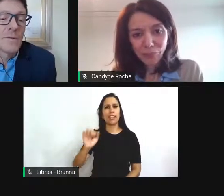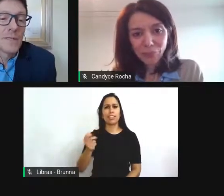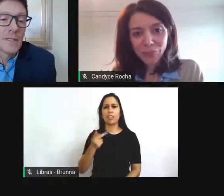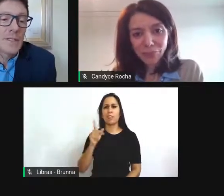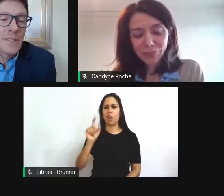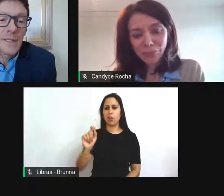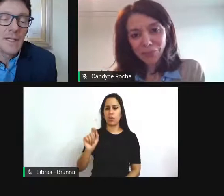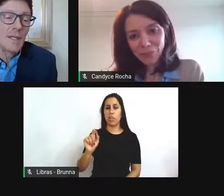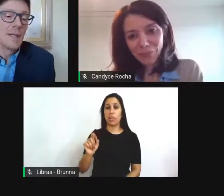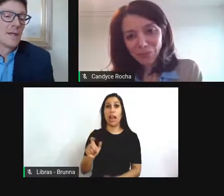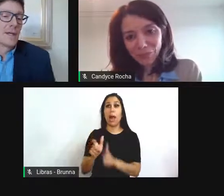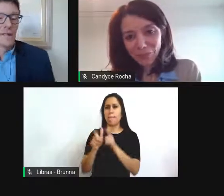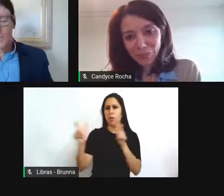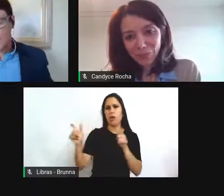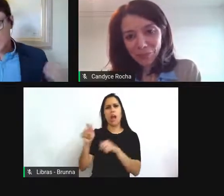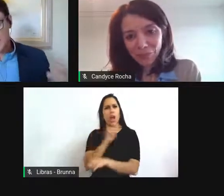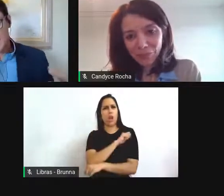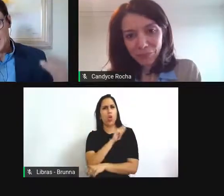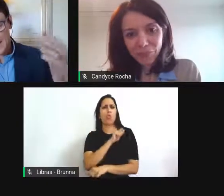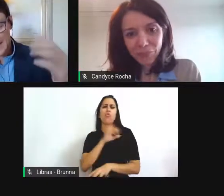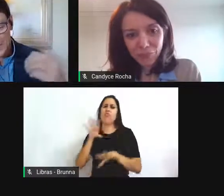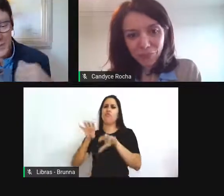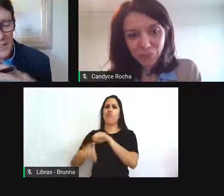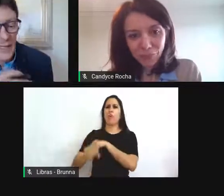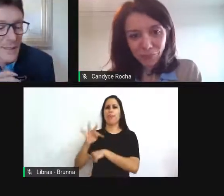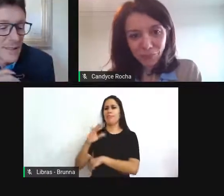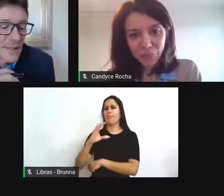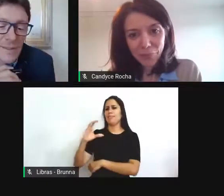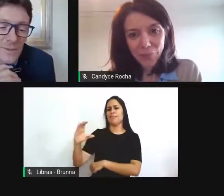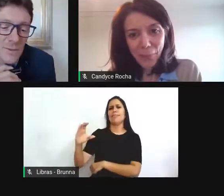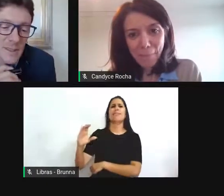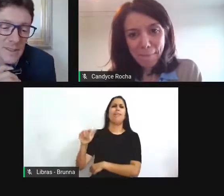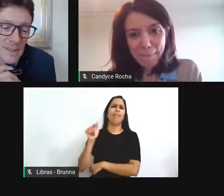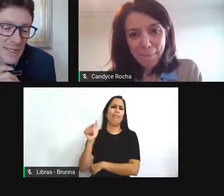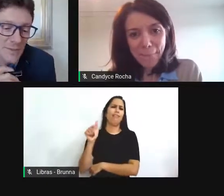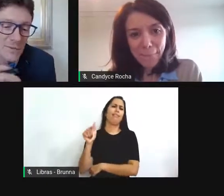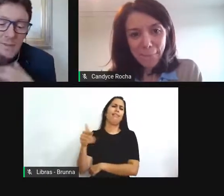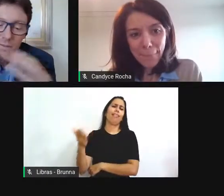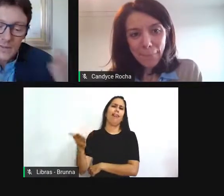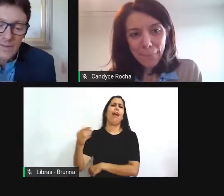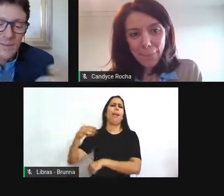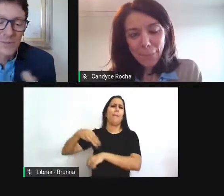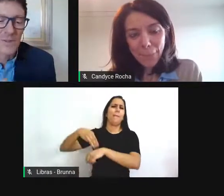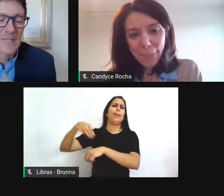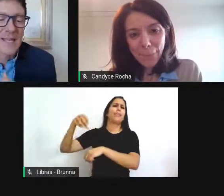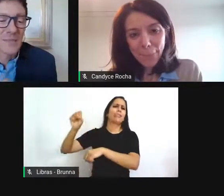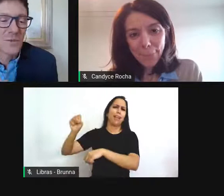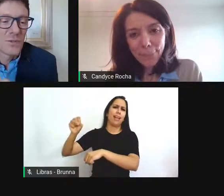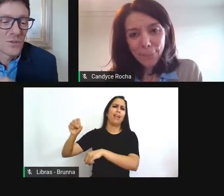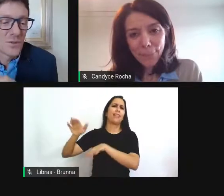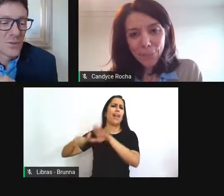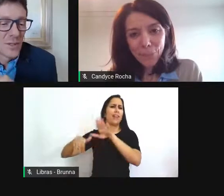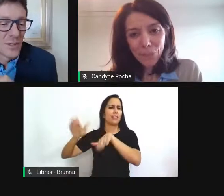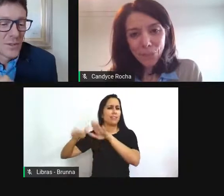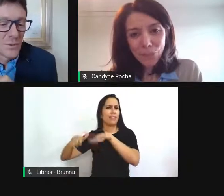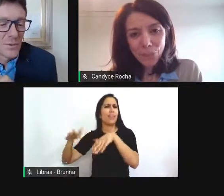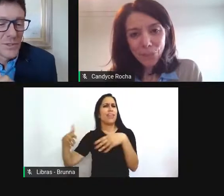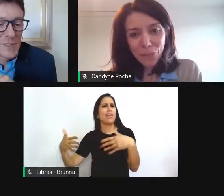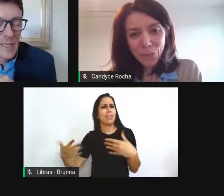terminam o TCC depois de trilhar toda aquela jornada, né, do mestrado, que muitas vezes nos traz